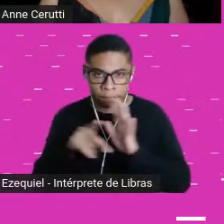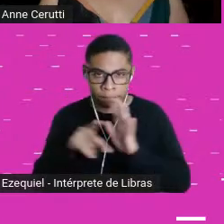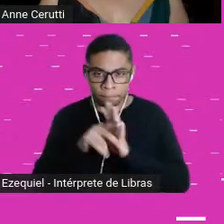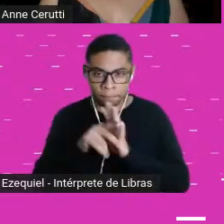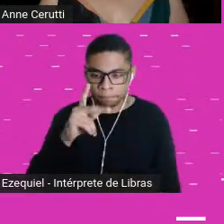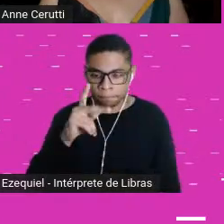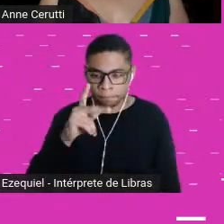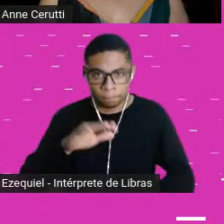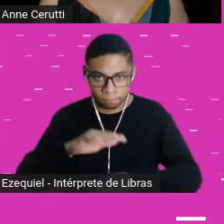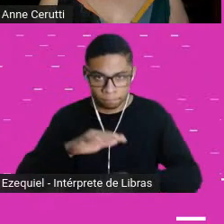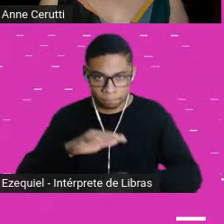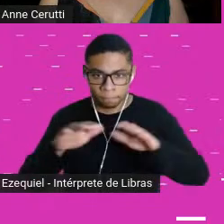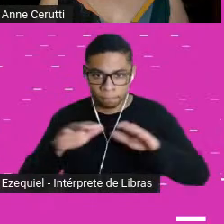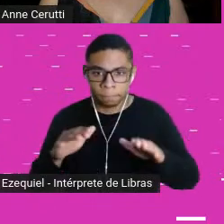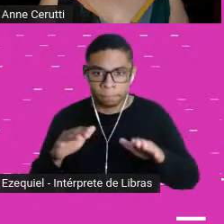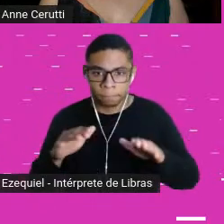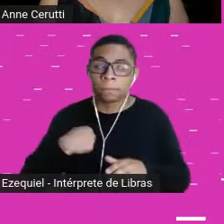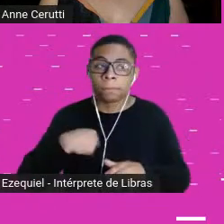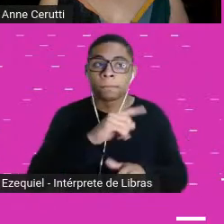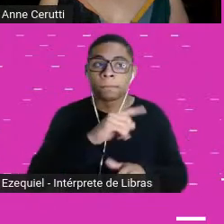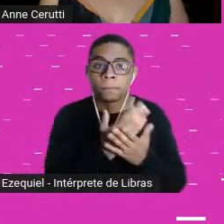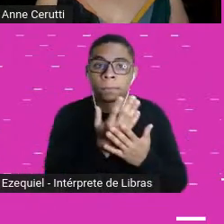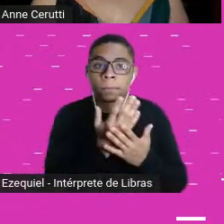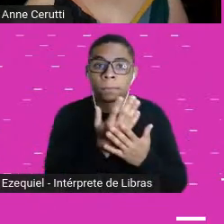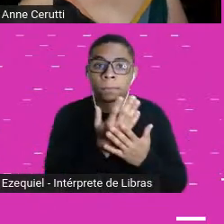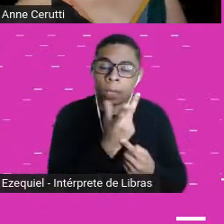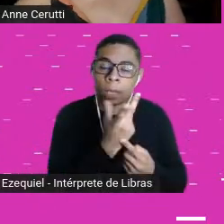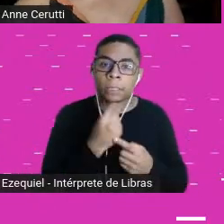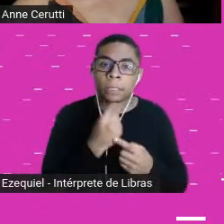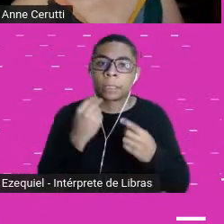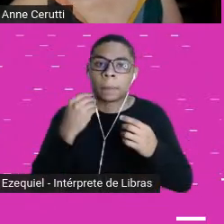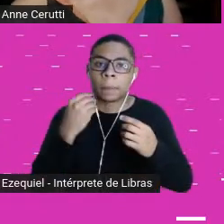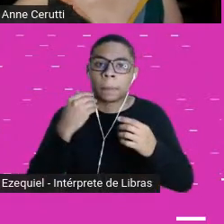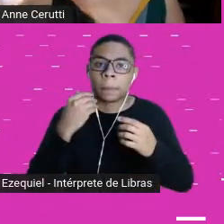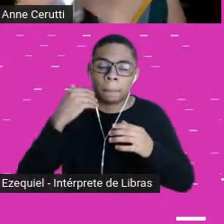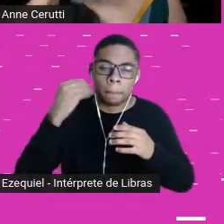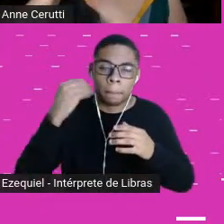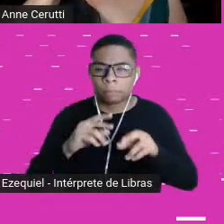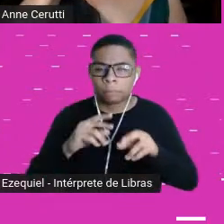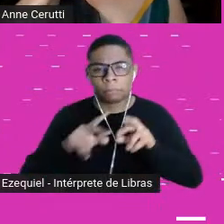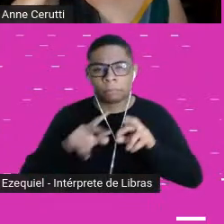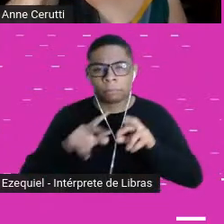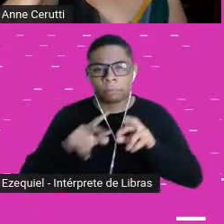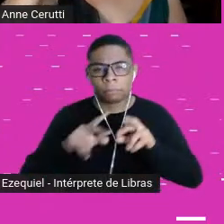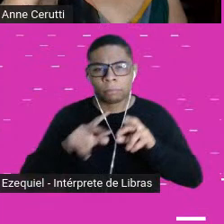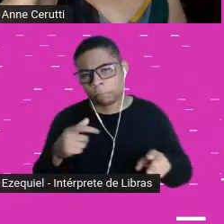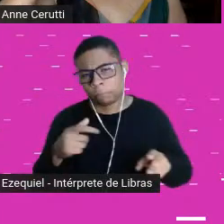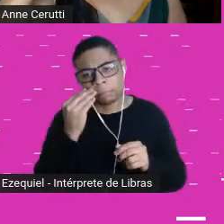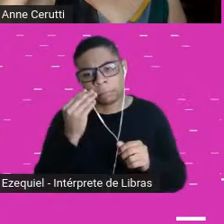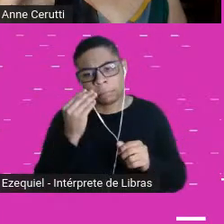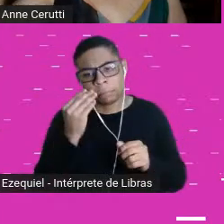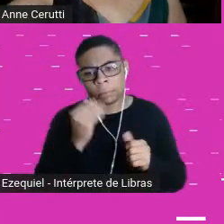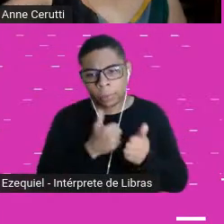artes plásticas e fazer, enfim, seguir esse lado, achando